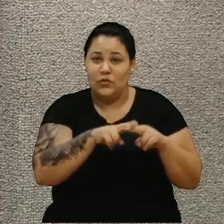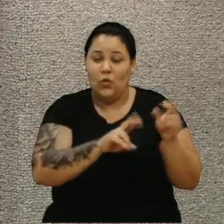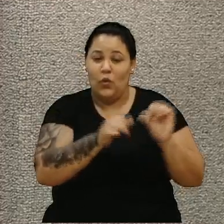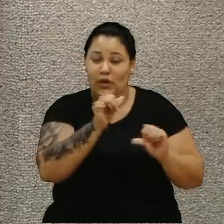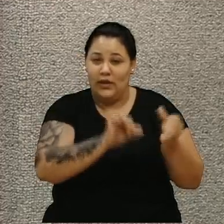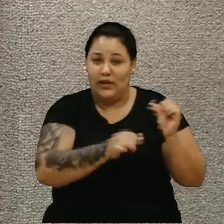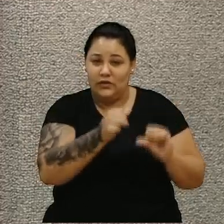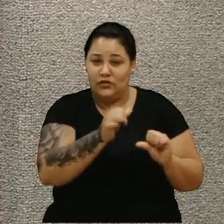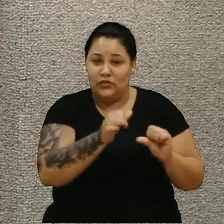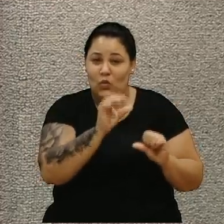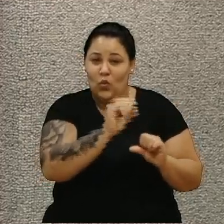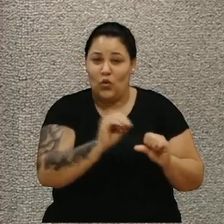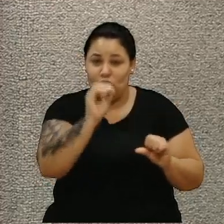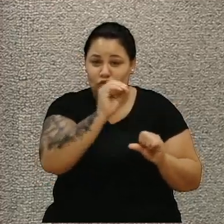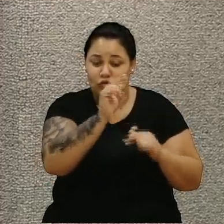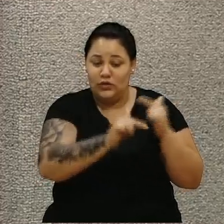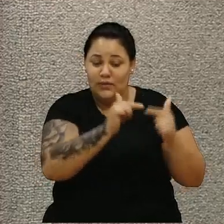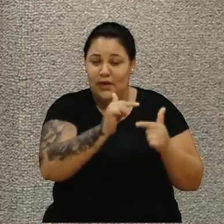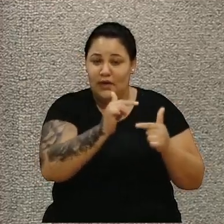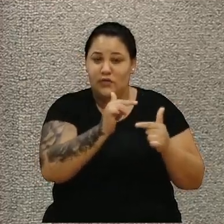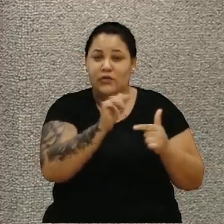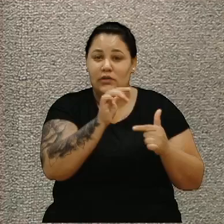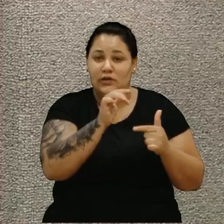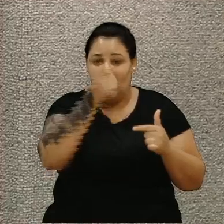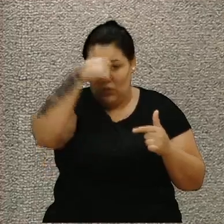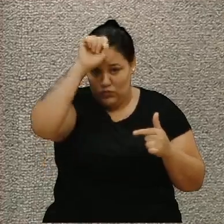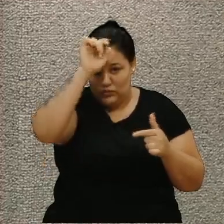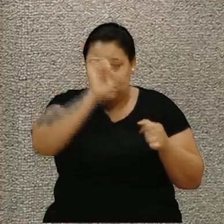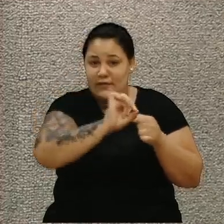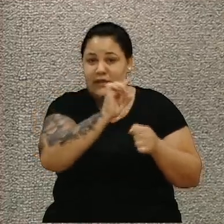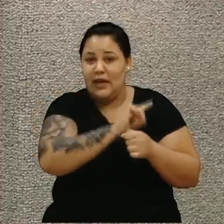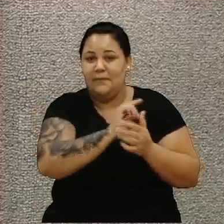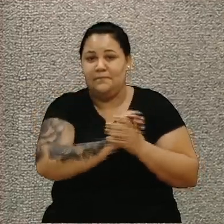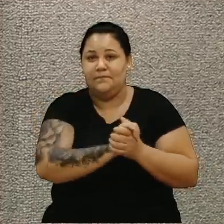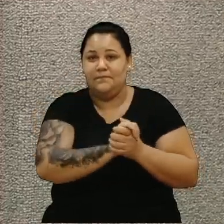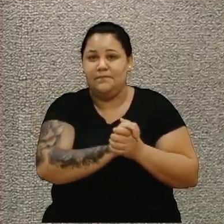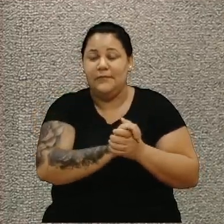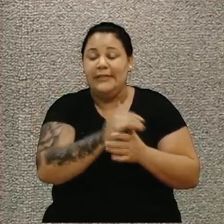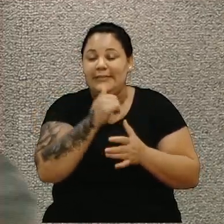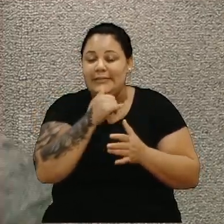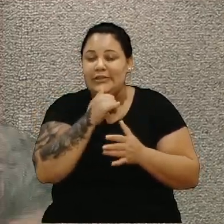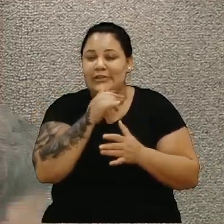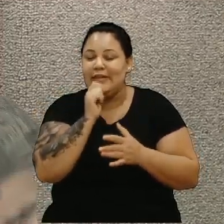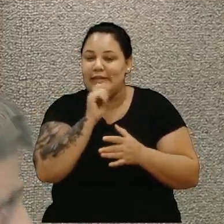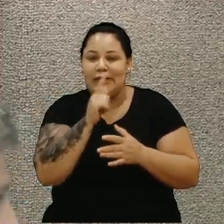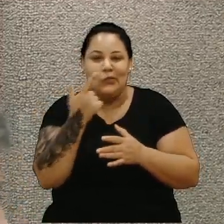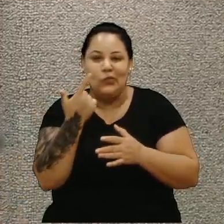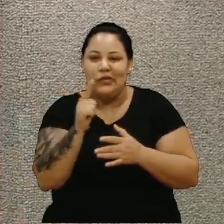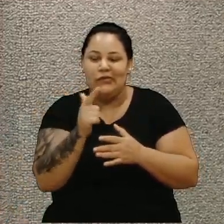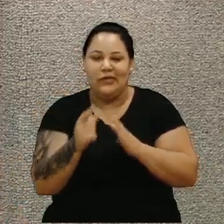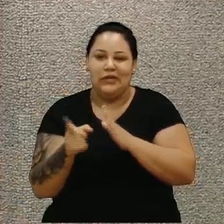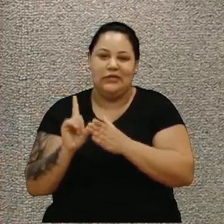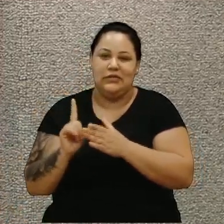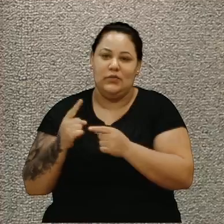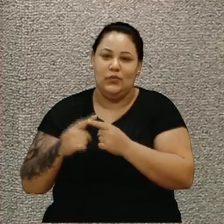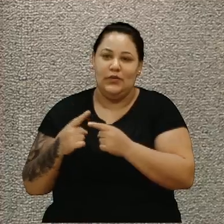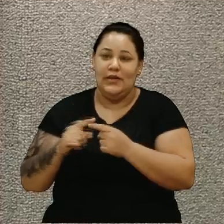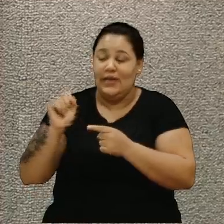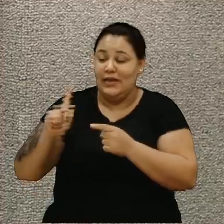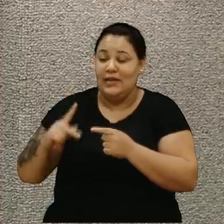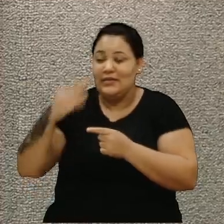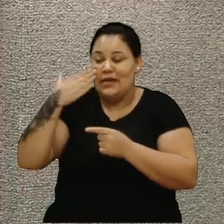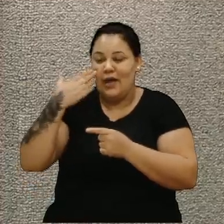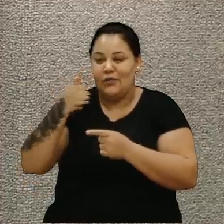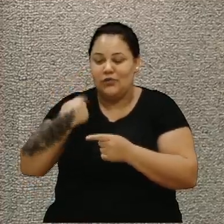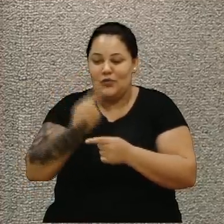qualificando o belo serviço que a UX desenvolveu lá. E pena que não saiu antes, porque aí nós não estaríamos, quem sabe,